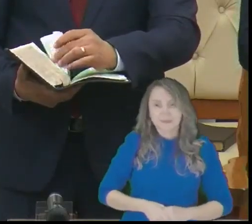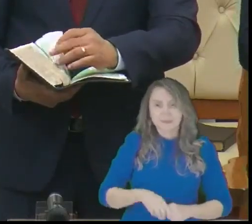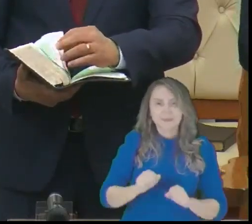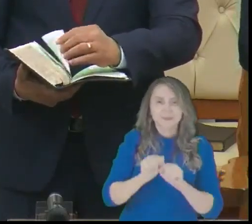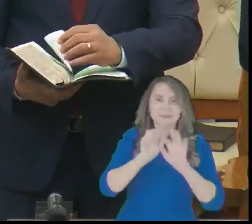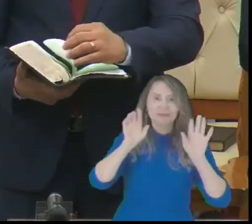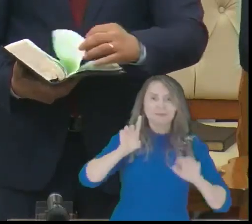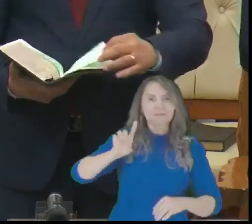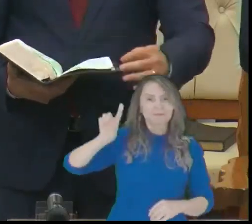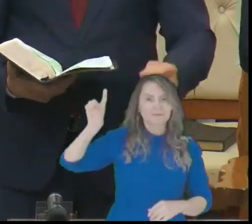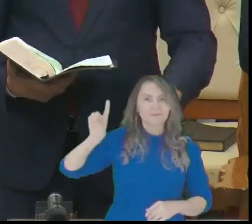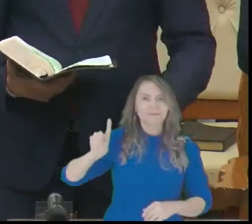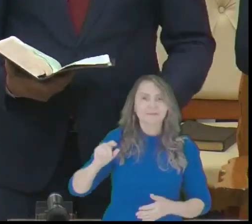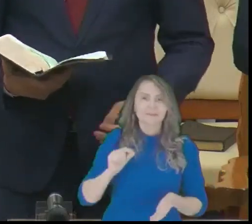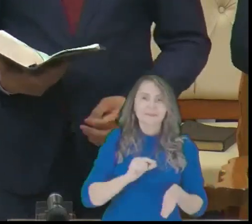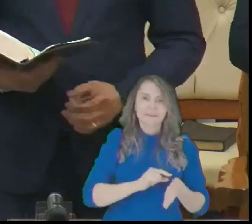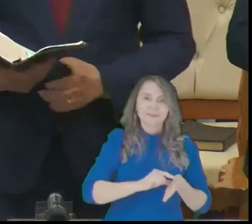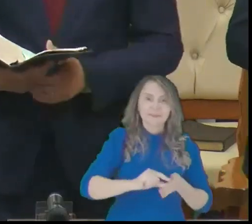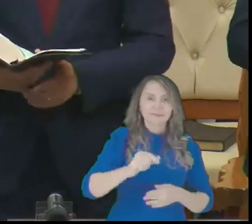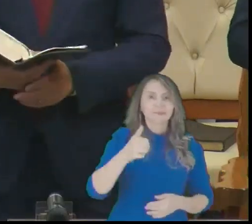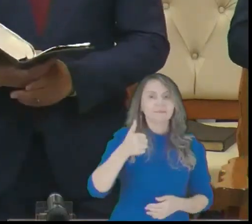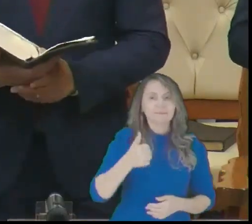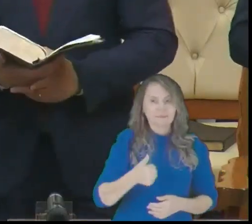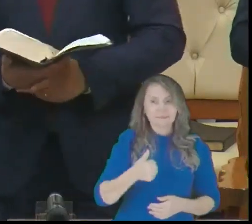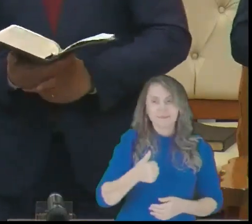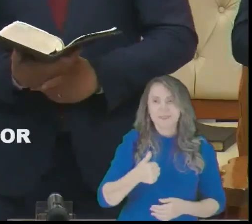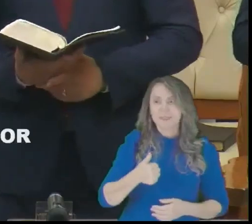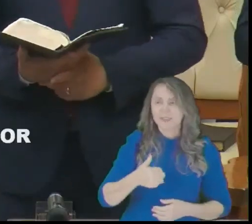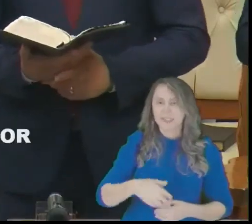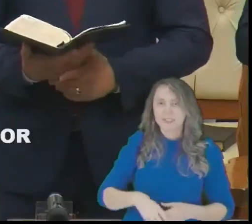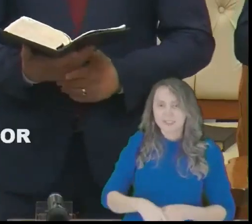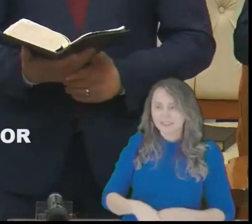Glória a Deus. Versículo 1.